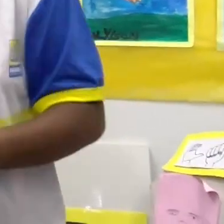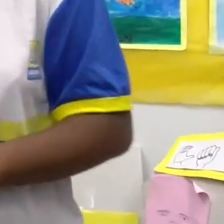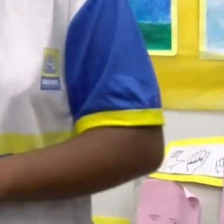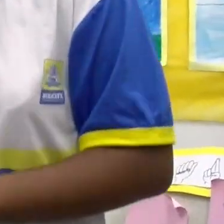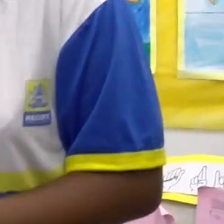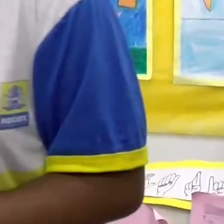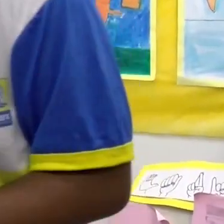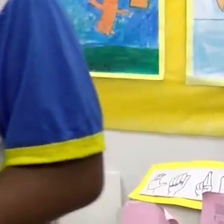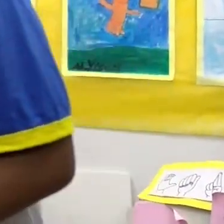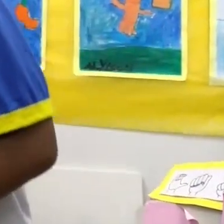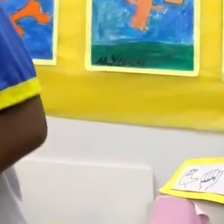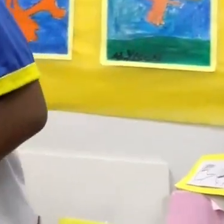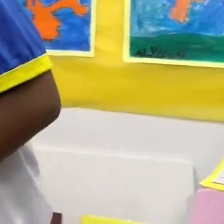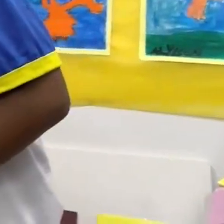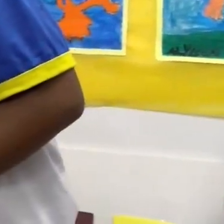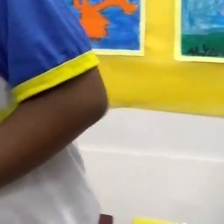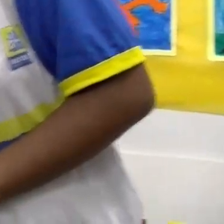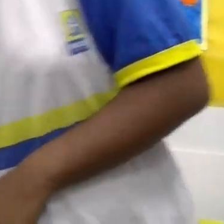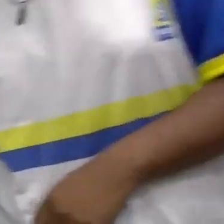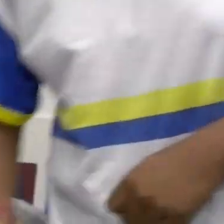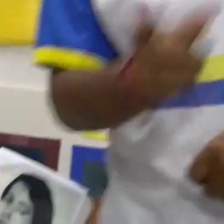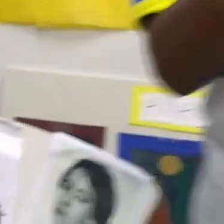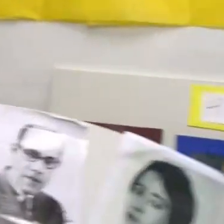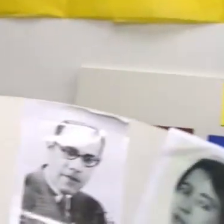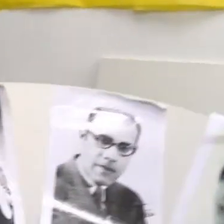aqui tem alguns sinais.